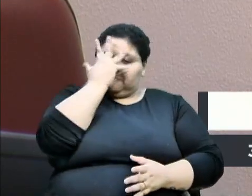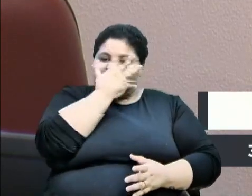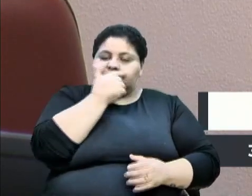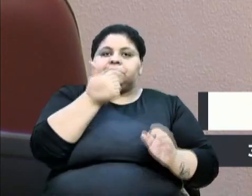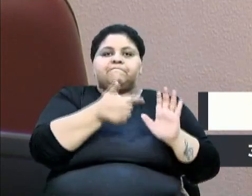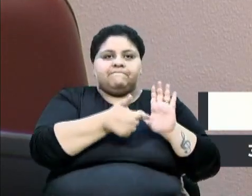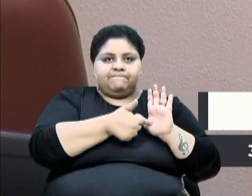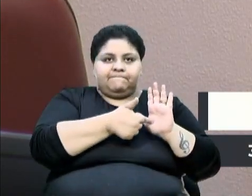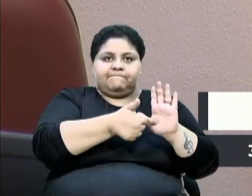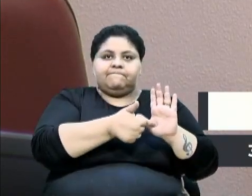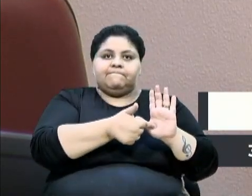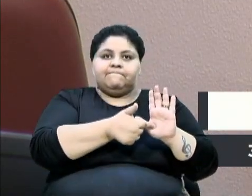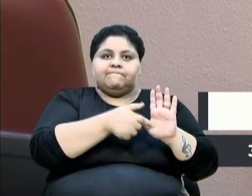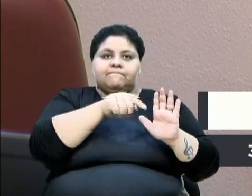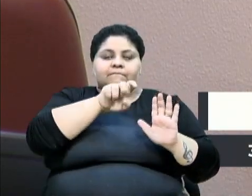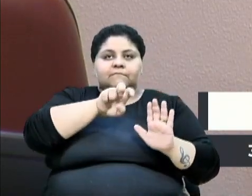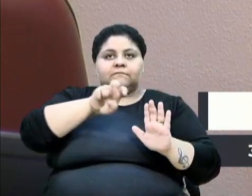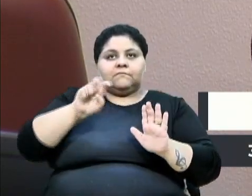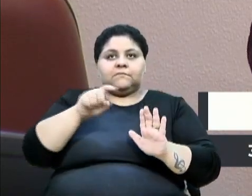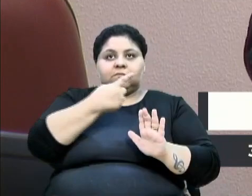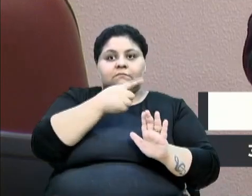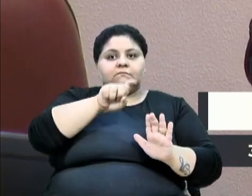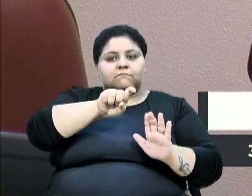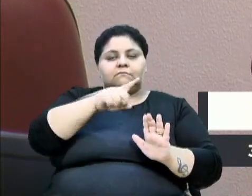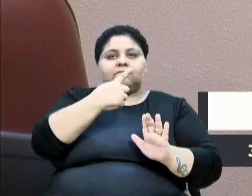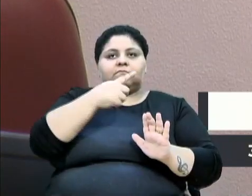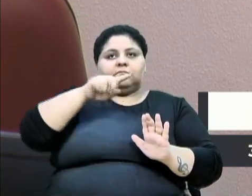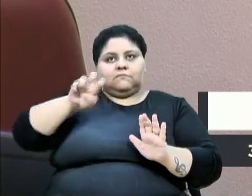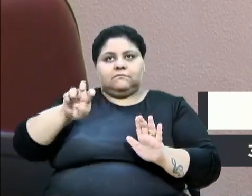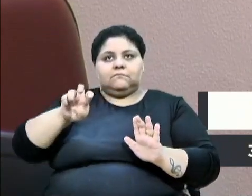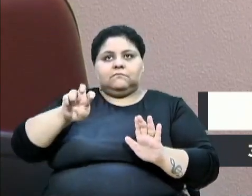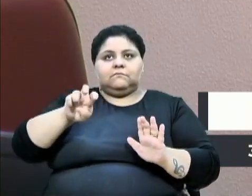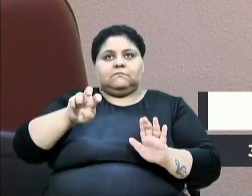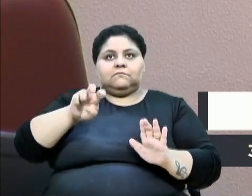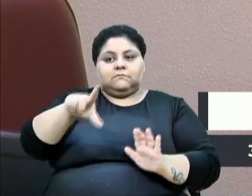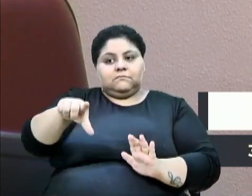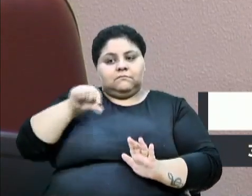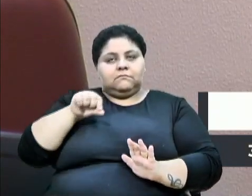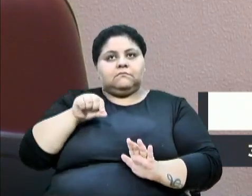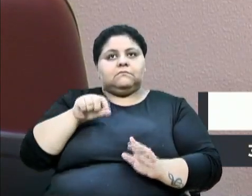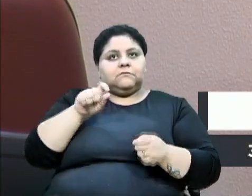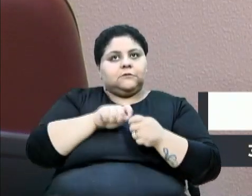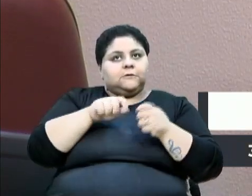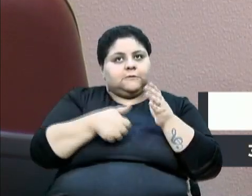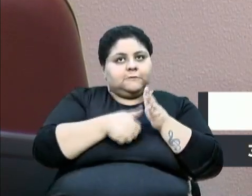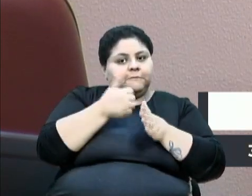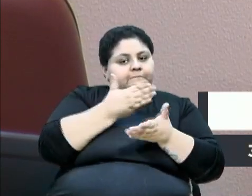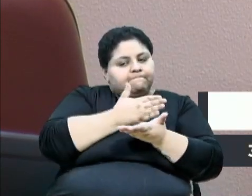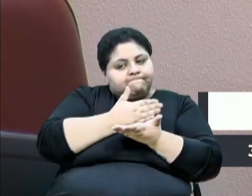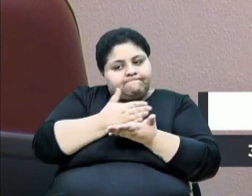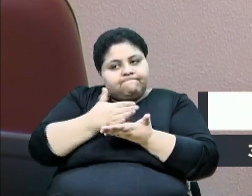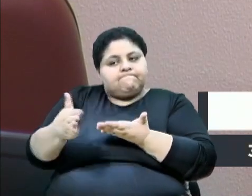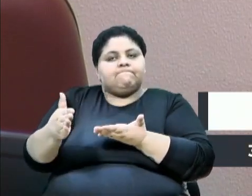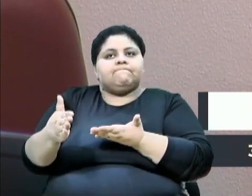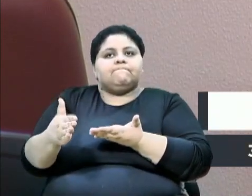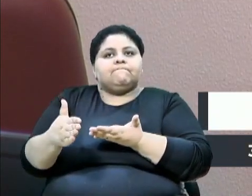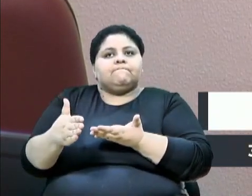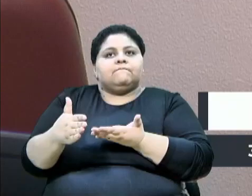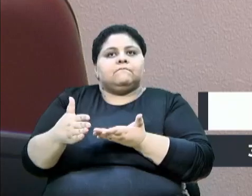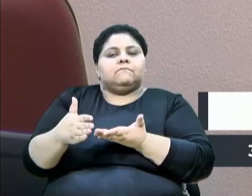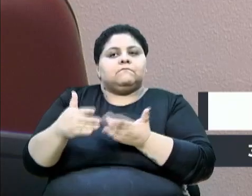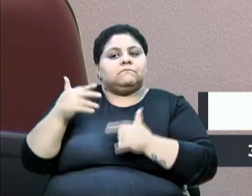apresentação daquelas 15 candidatas que deram o melhor, fizeram o melhor. E tenho certeza que daqui para frente, né, vão